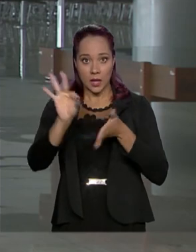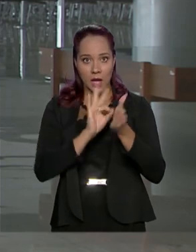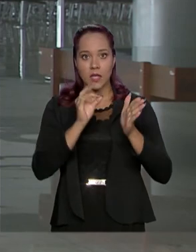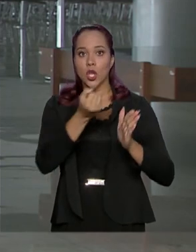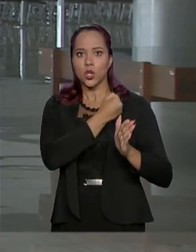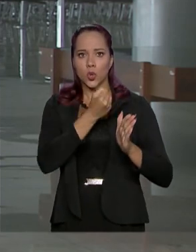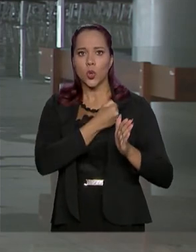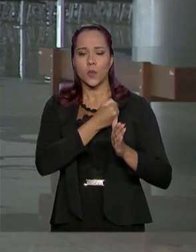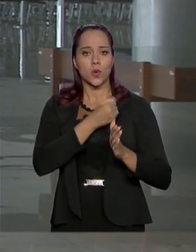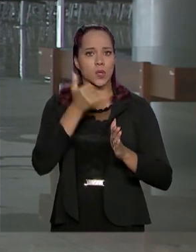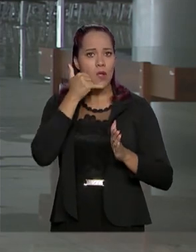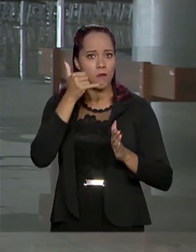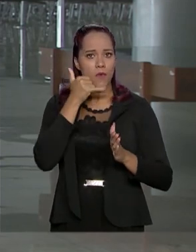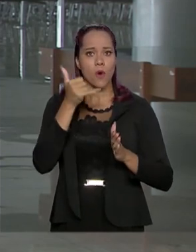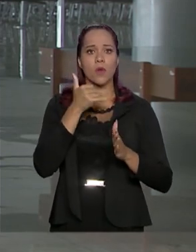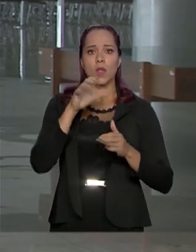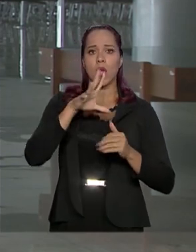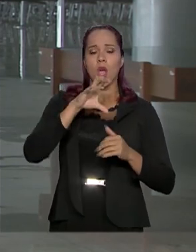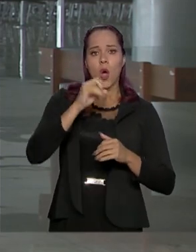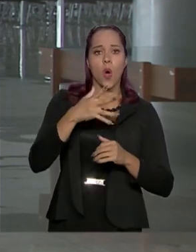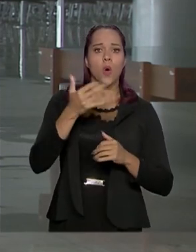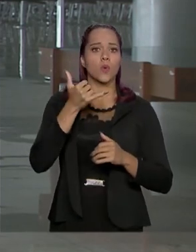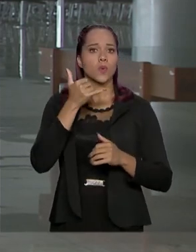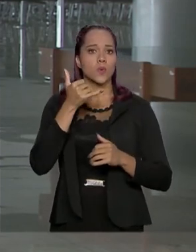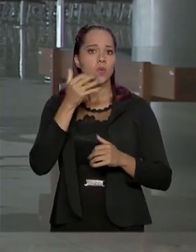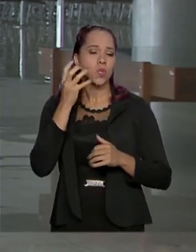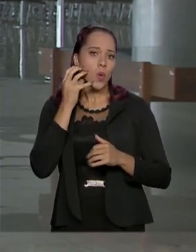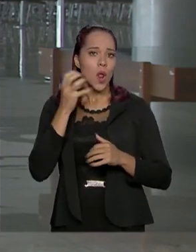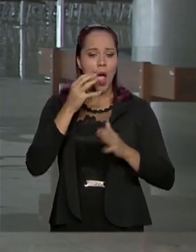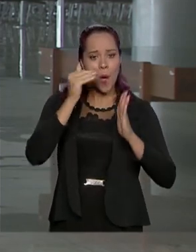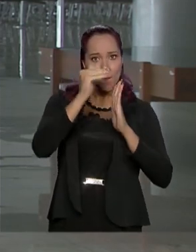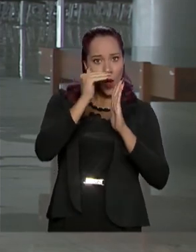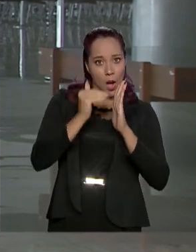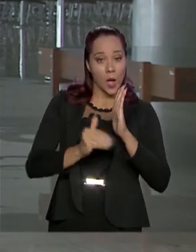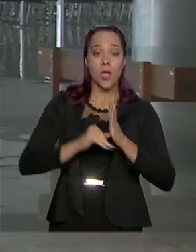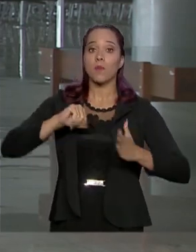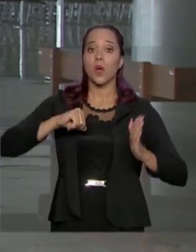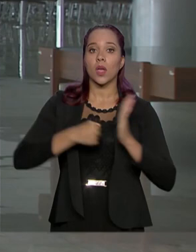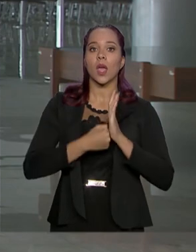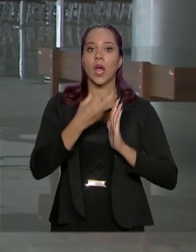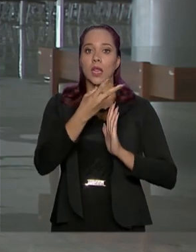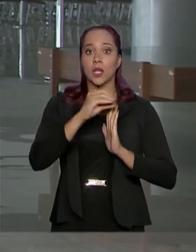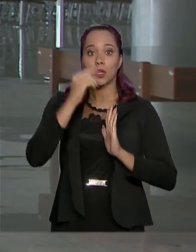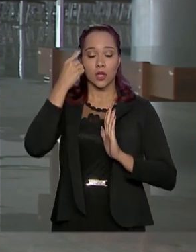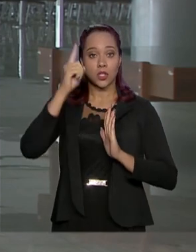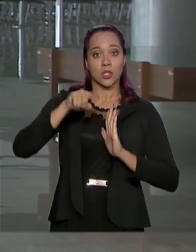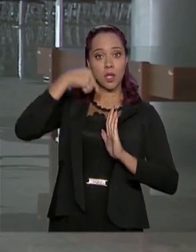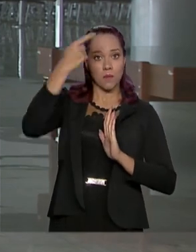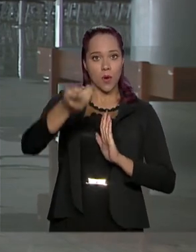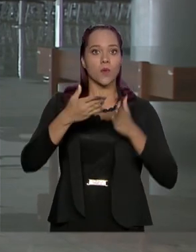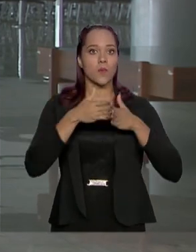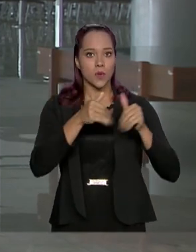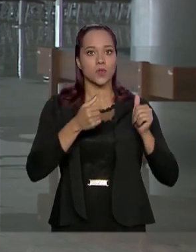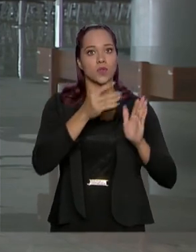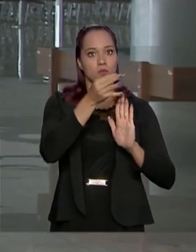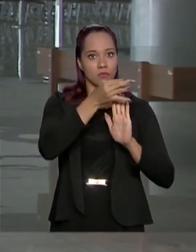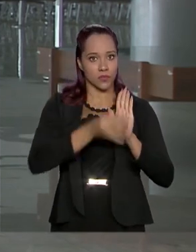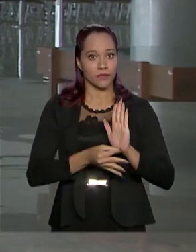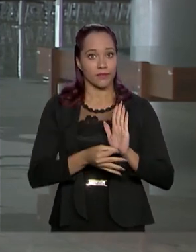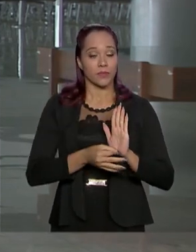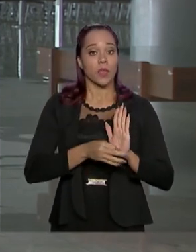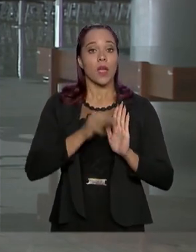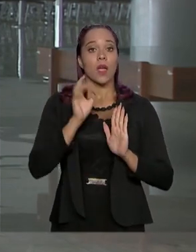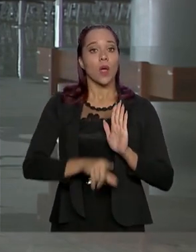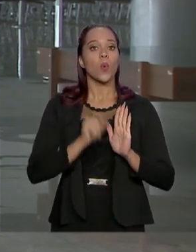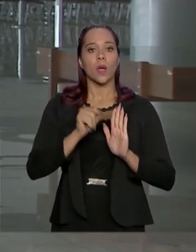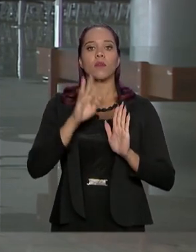os números de telefone fixo ou móvel e o bloqueio passa a valer 30 dias após esse procedimento. A ferramenta é